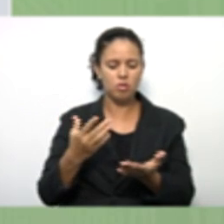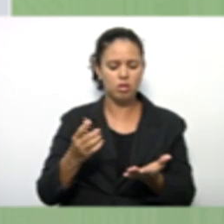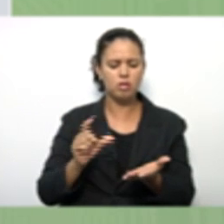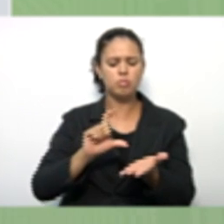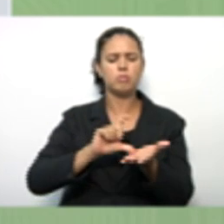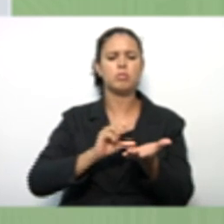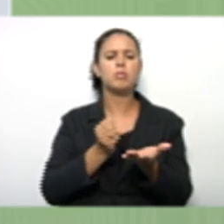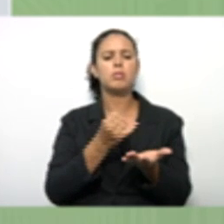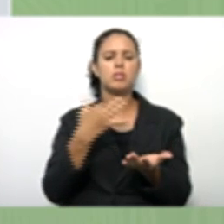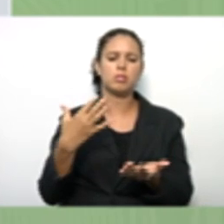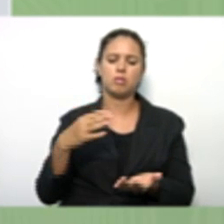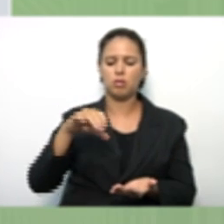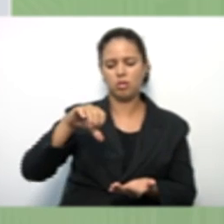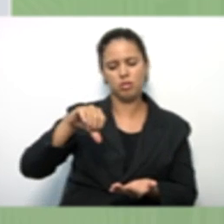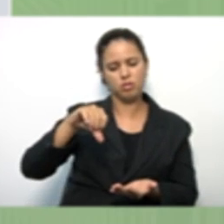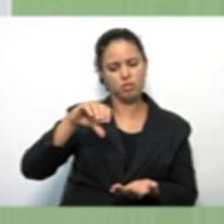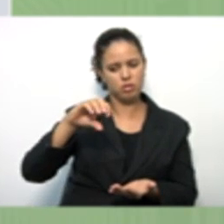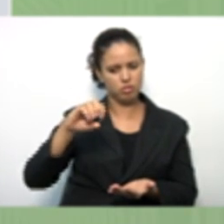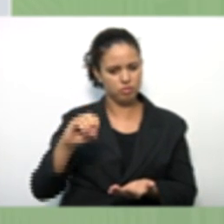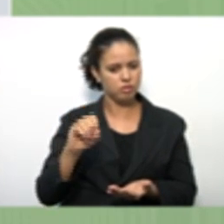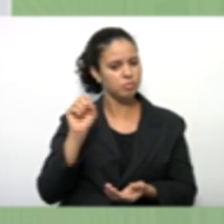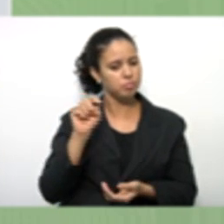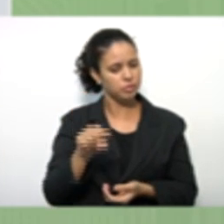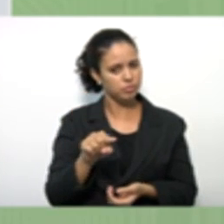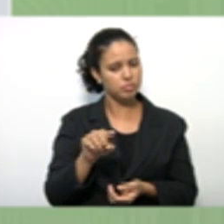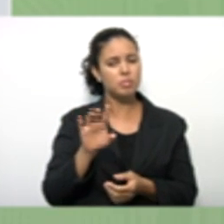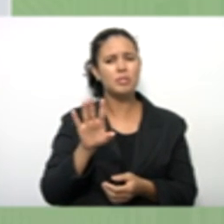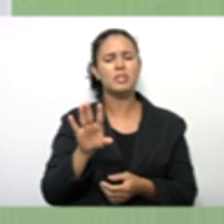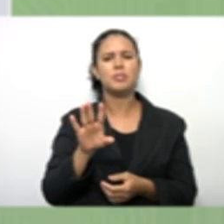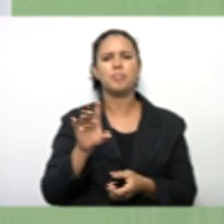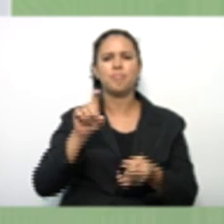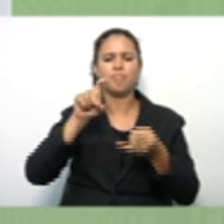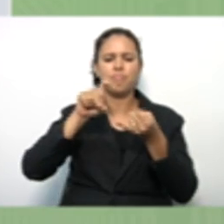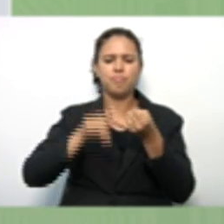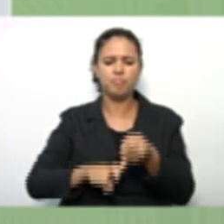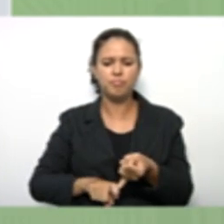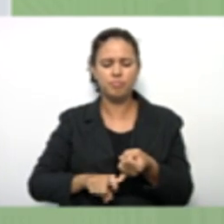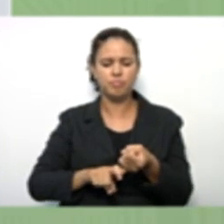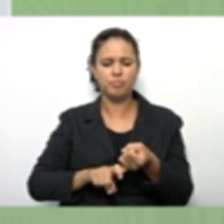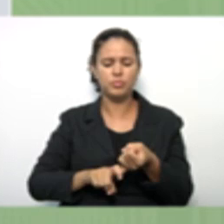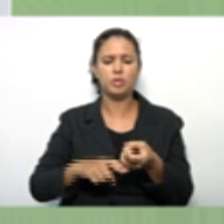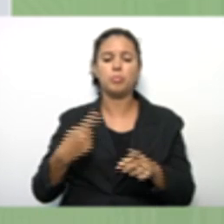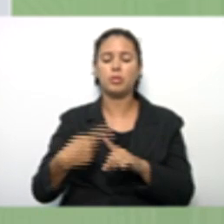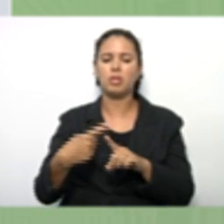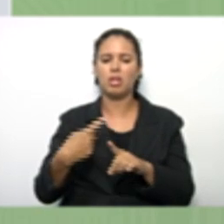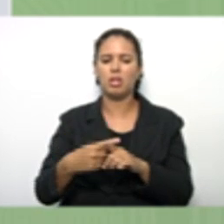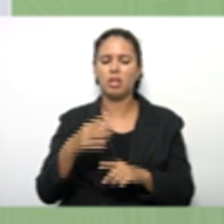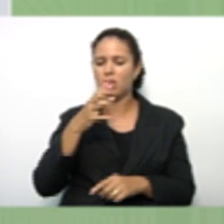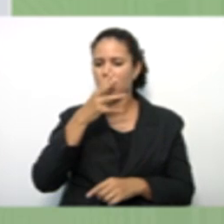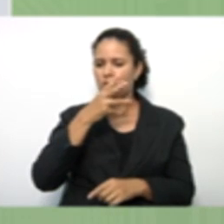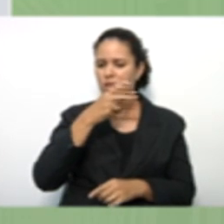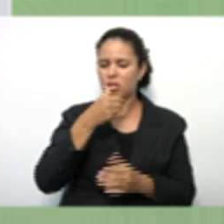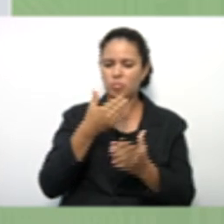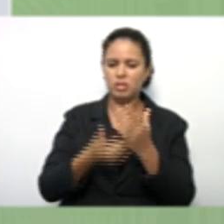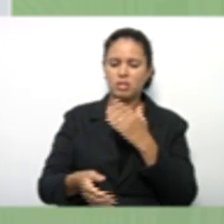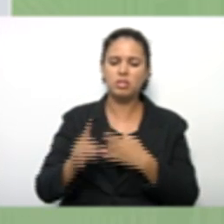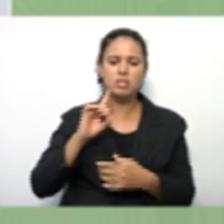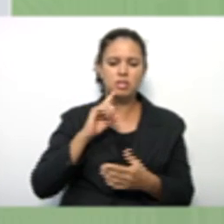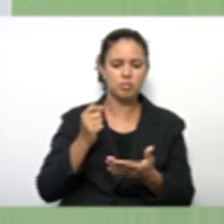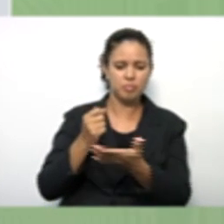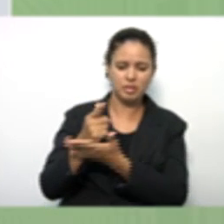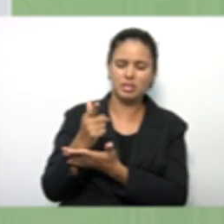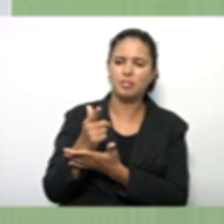Mas só que tive juros, paguei atrasado, professor. Olha só. Ixi, então, o que aconteceu? Diminuiu